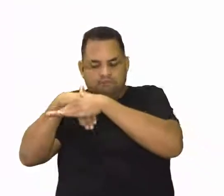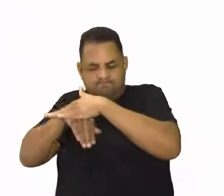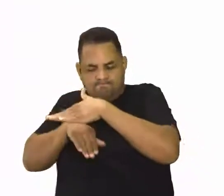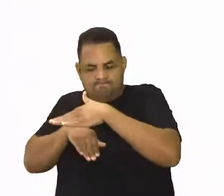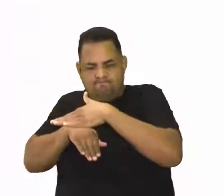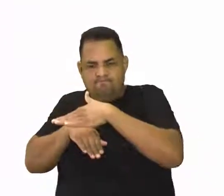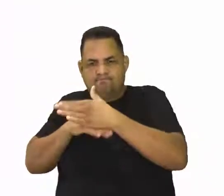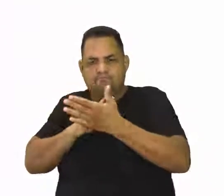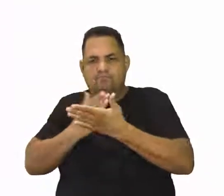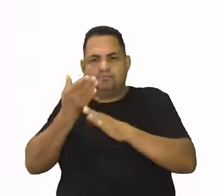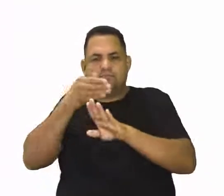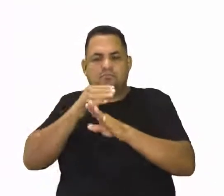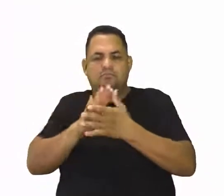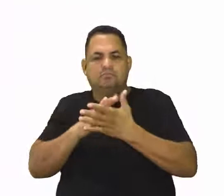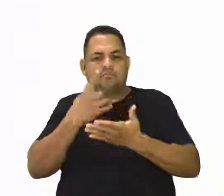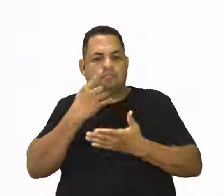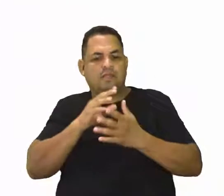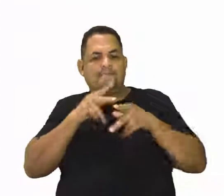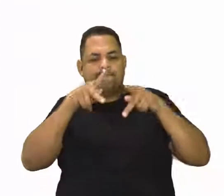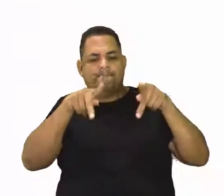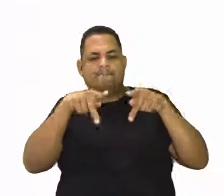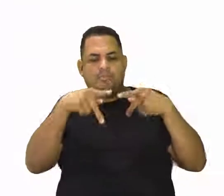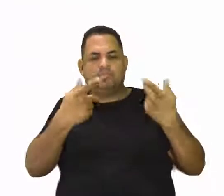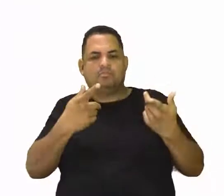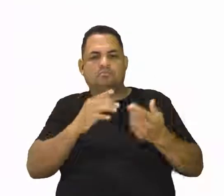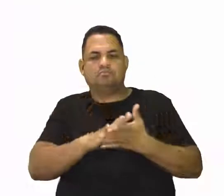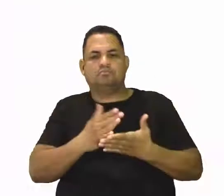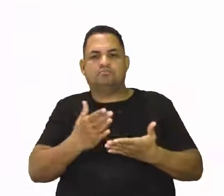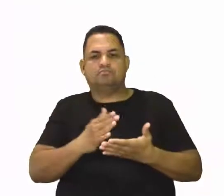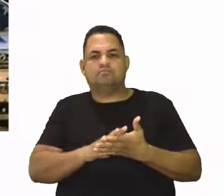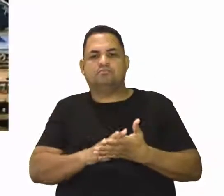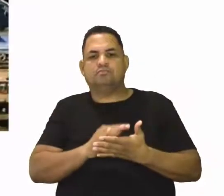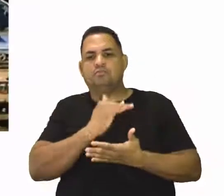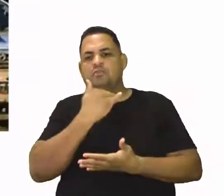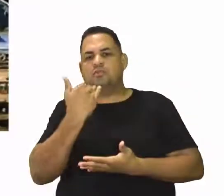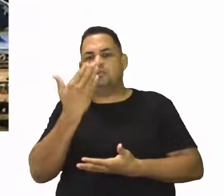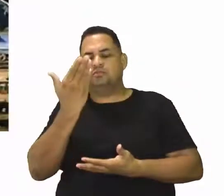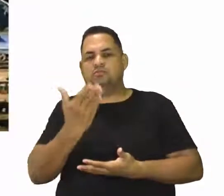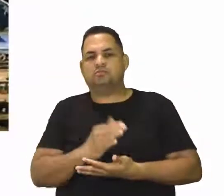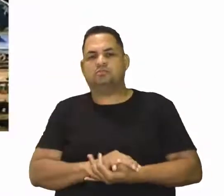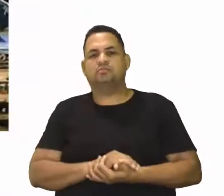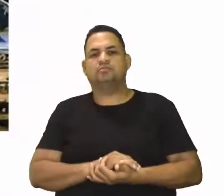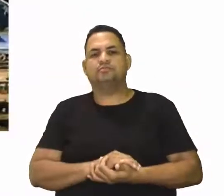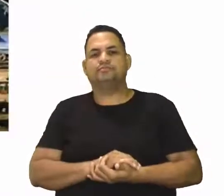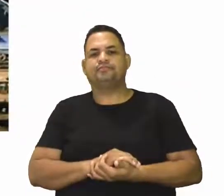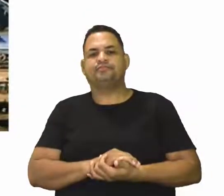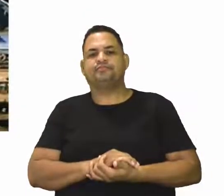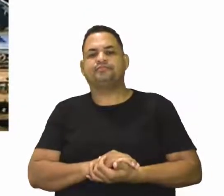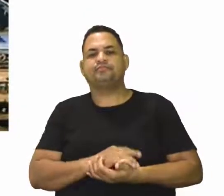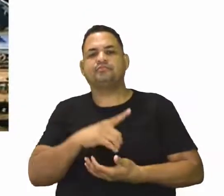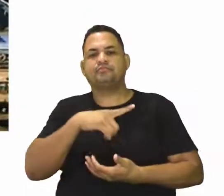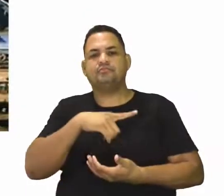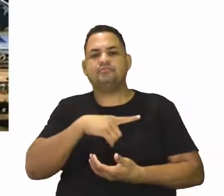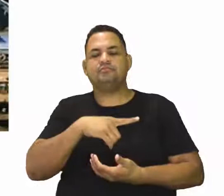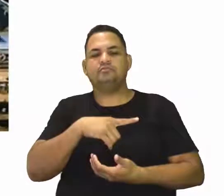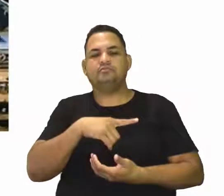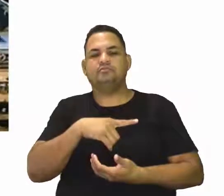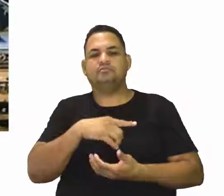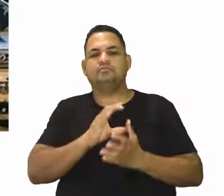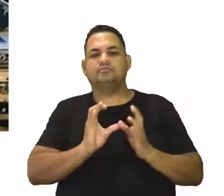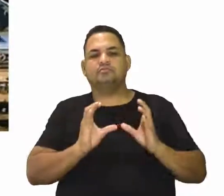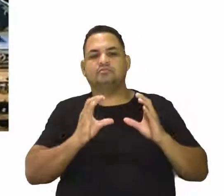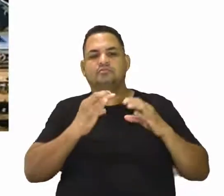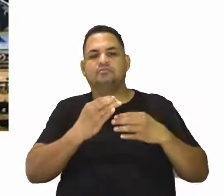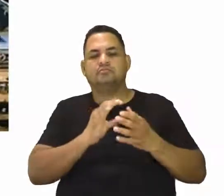população e aquela que civis entra nesse nesse rolo aí aí nós temos o